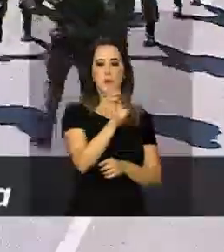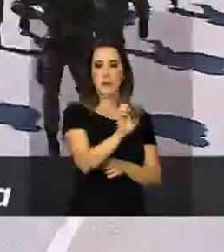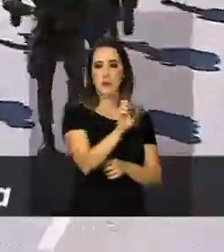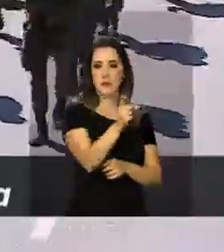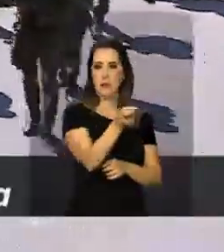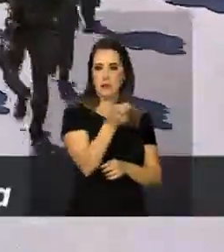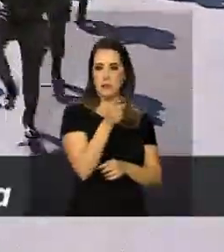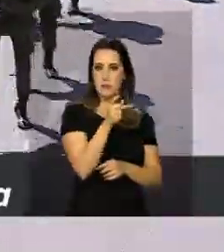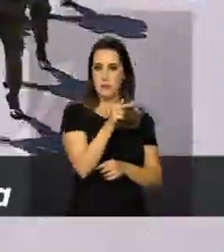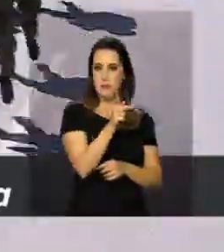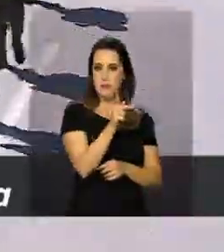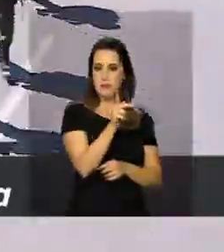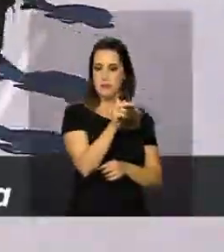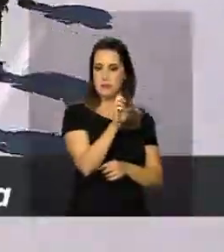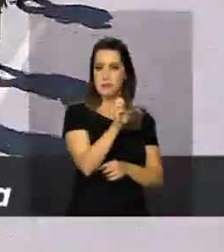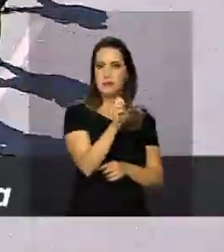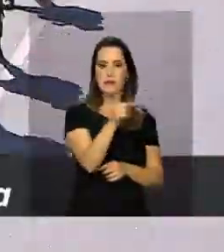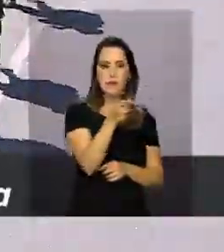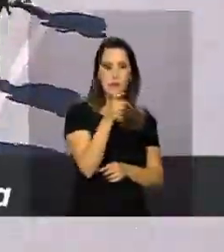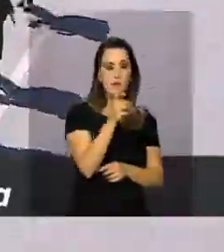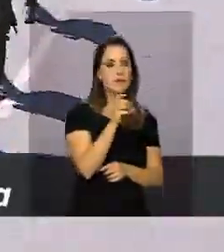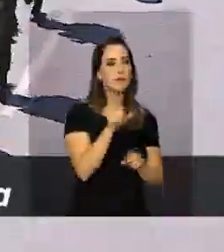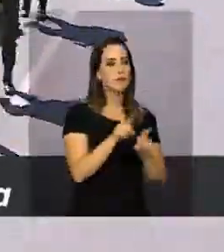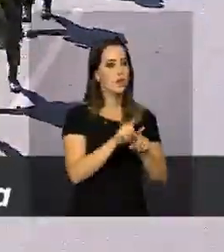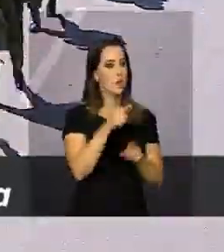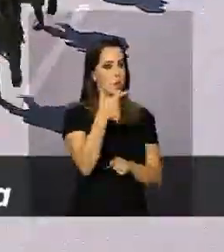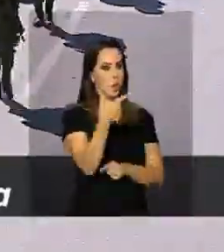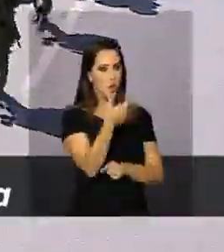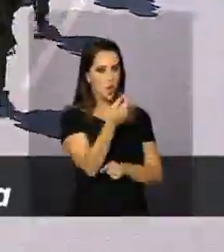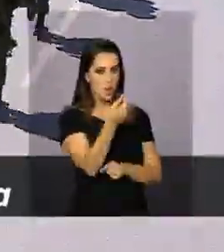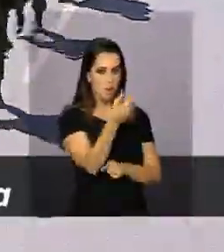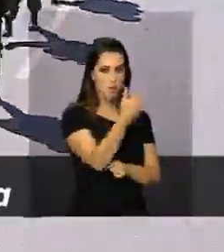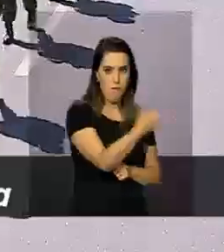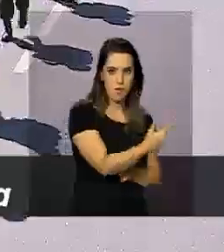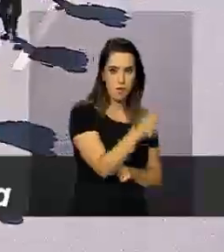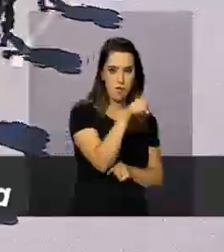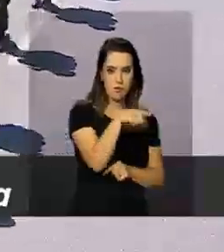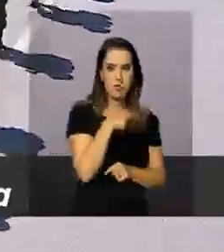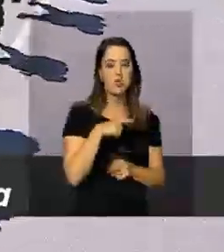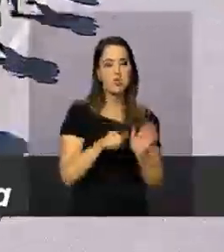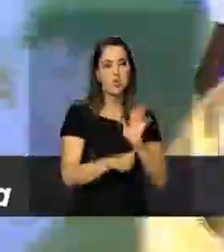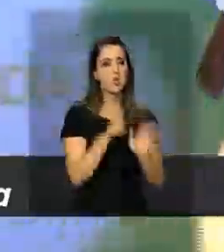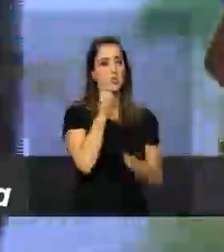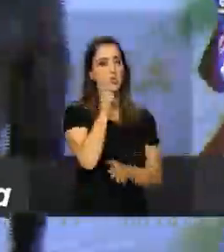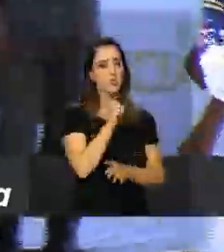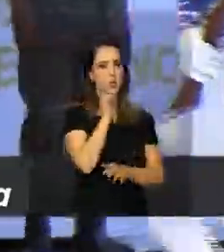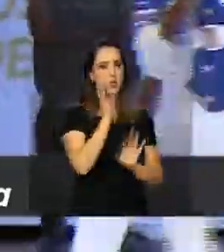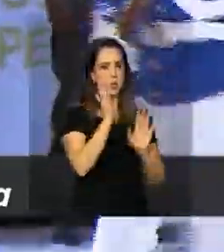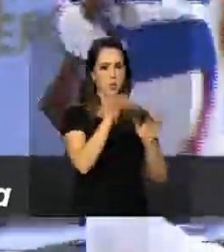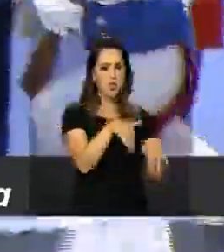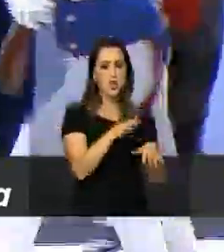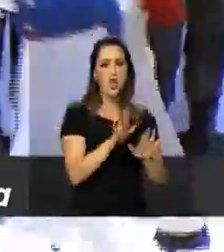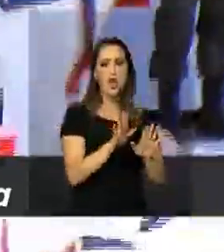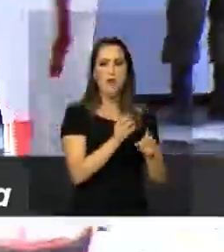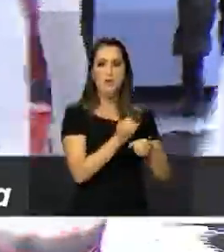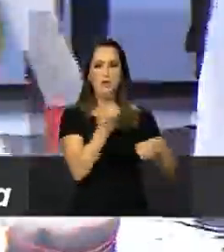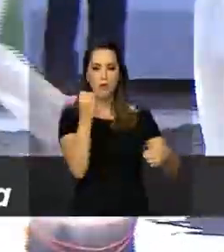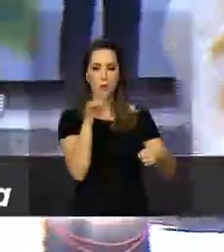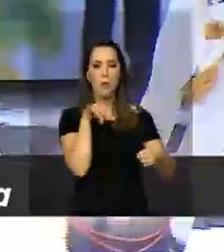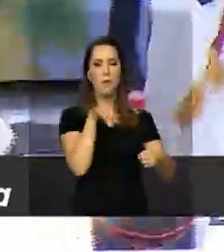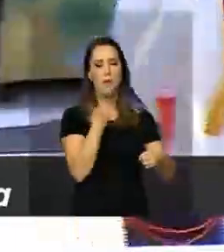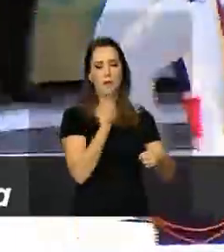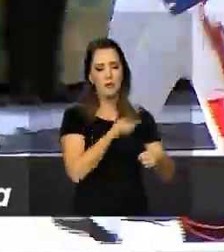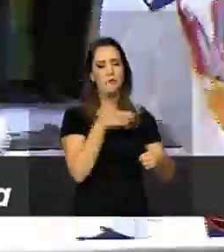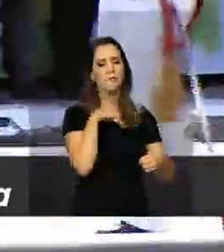Em 2022, nós teremos as primeiras mulheres combatentes distribuídas para nossas unidades militares de carreira, né?